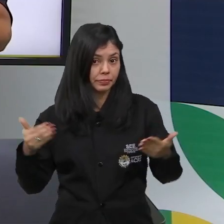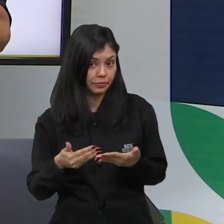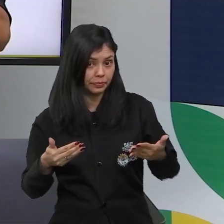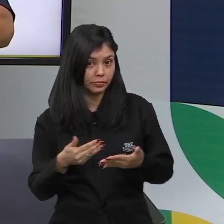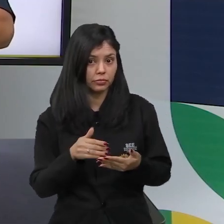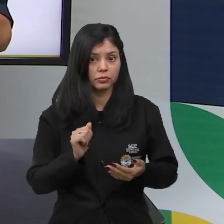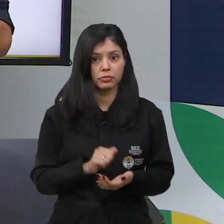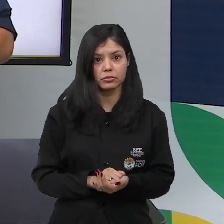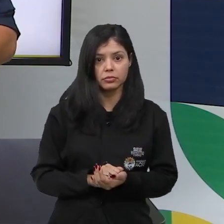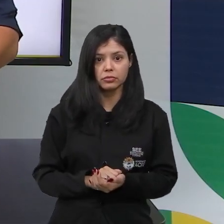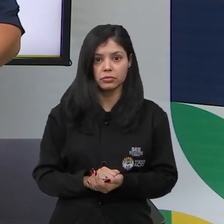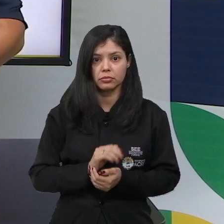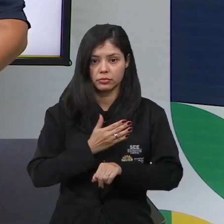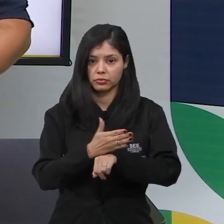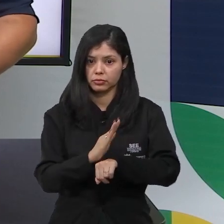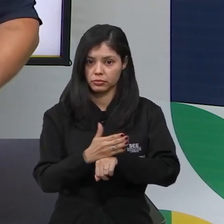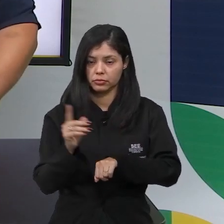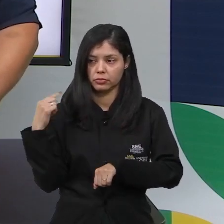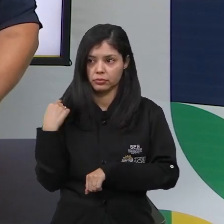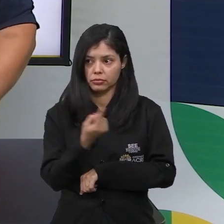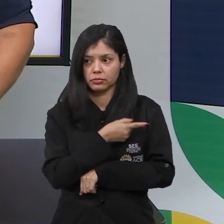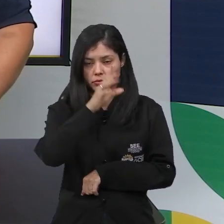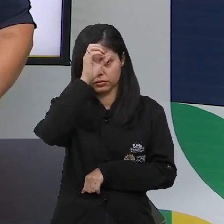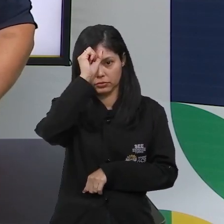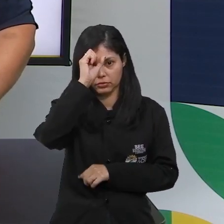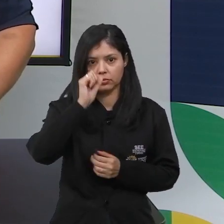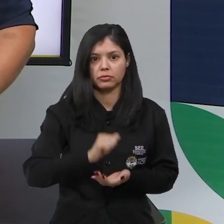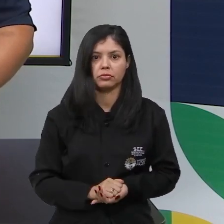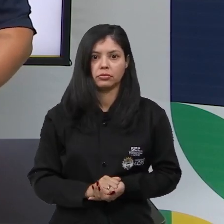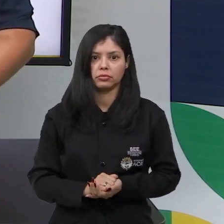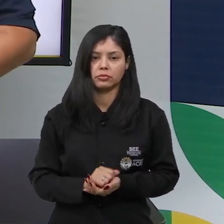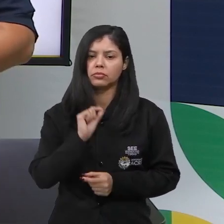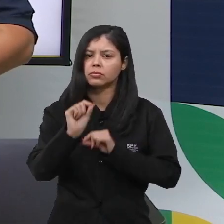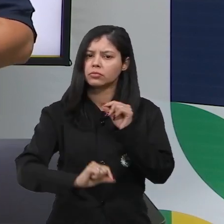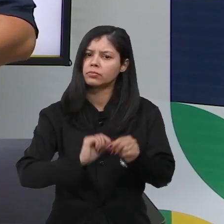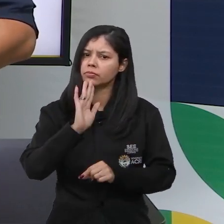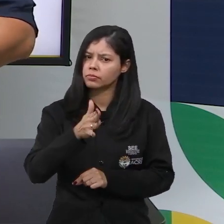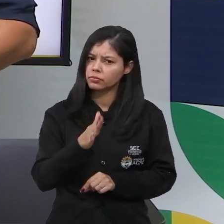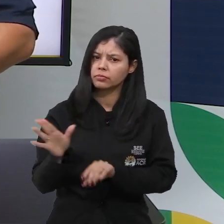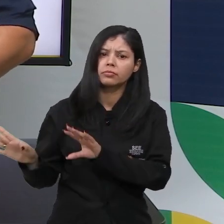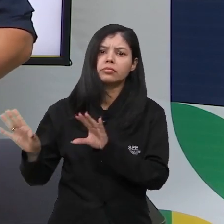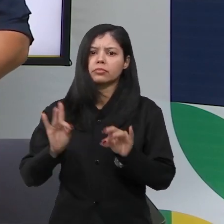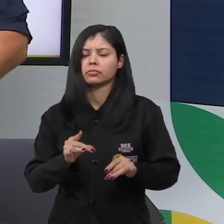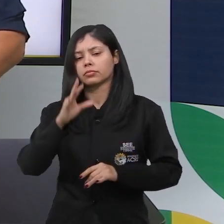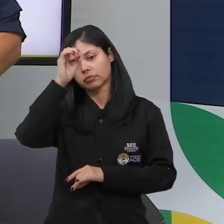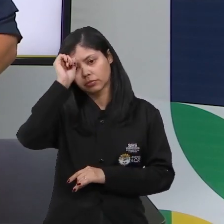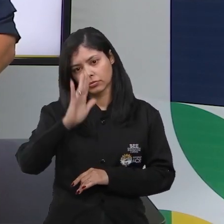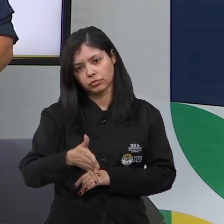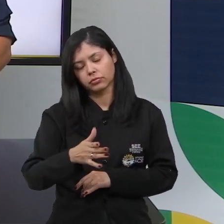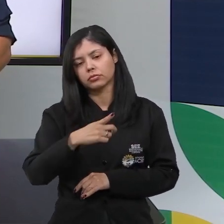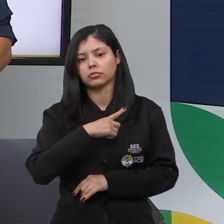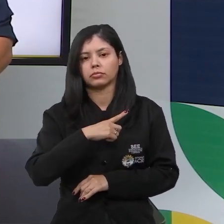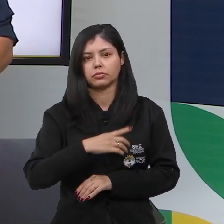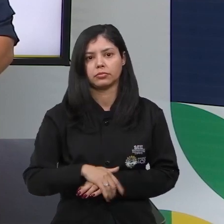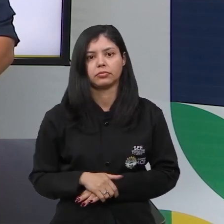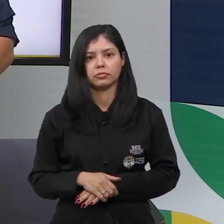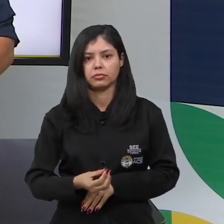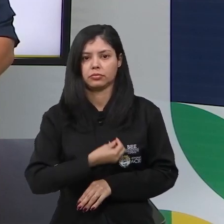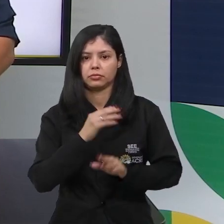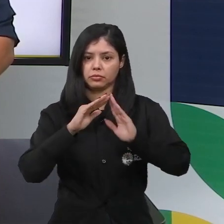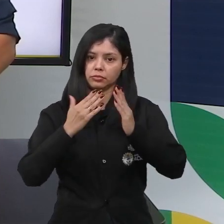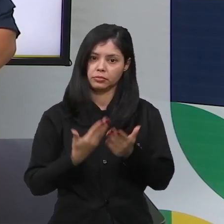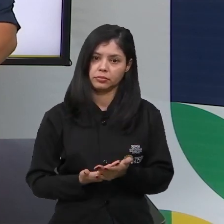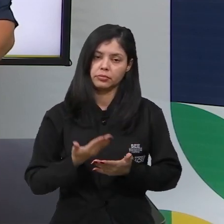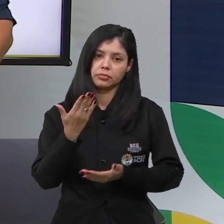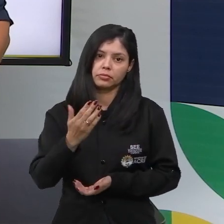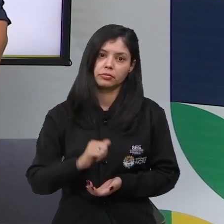Agora, para botar em prática o que aprendemos, tá? E o que vocês já trazem de conhecimento da vida escolar de